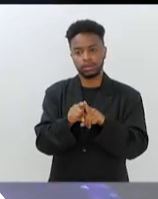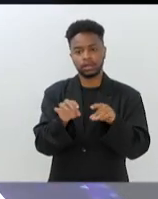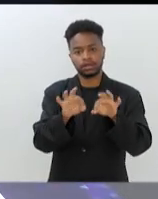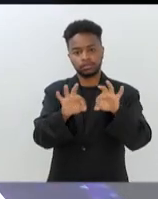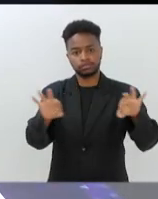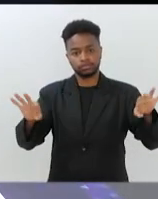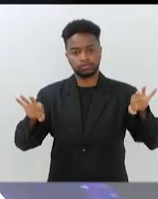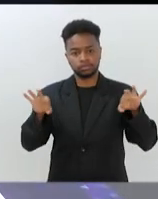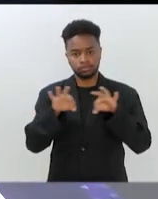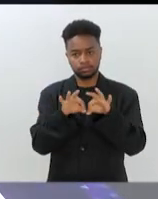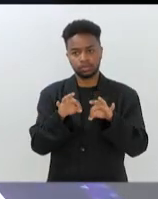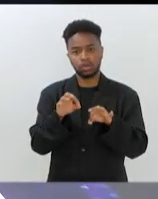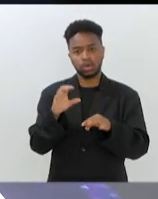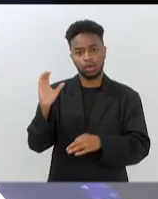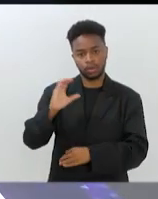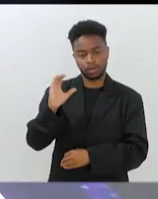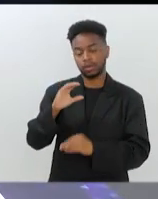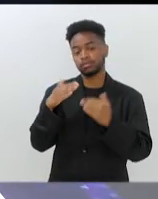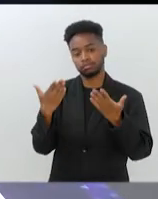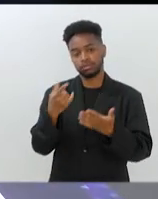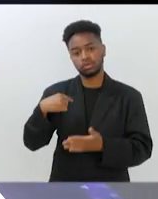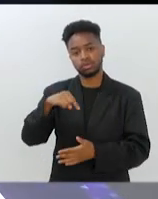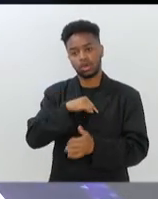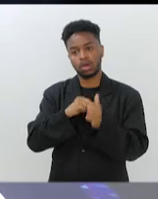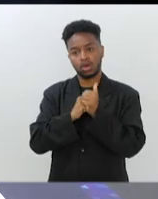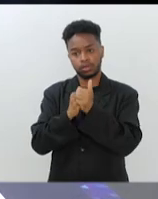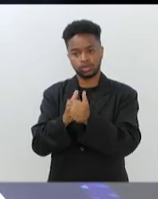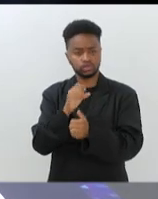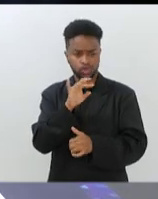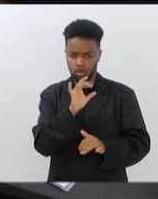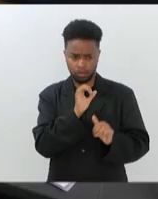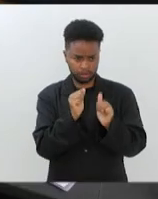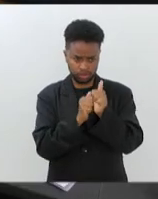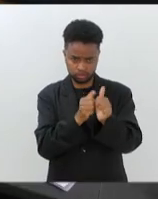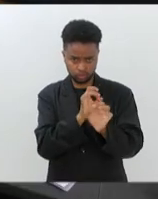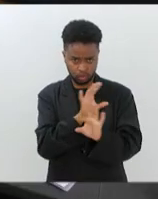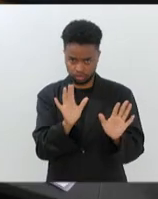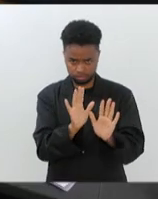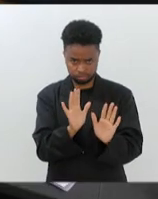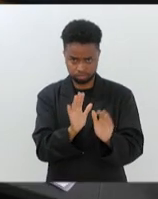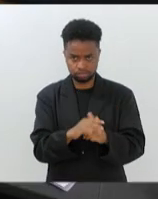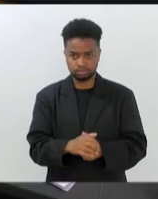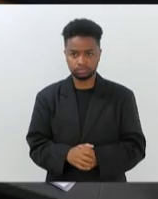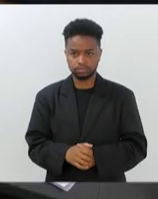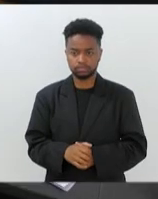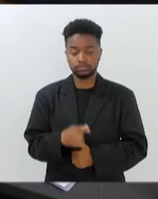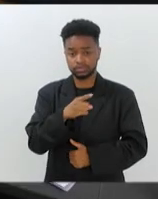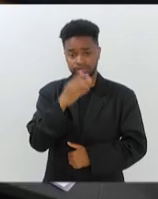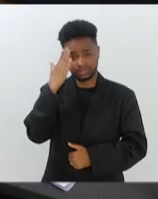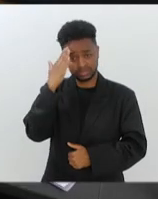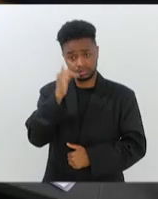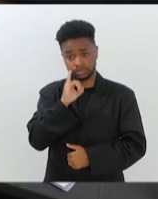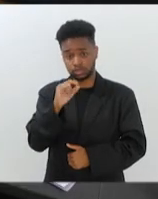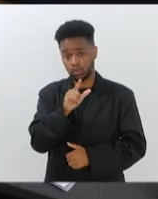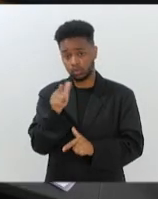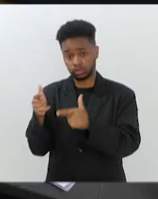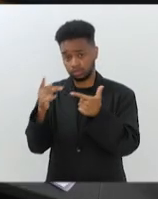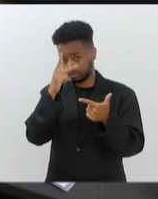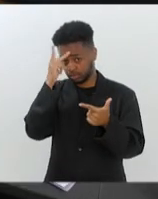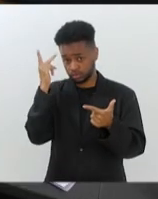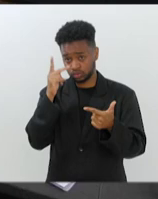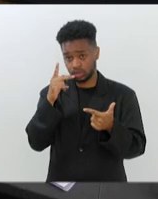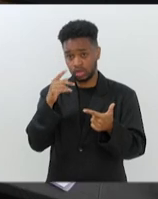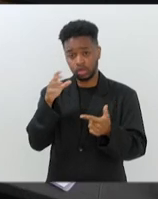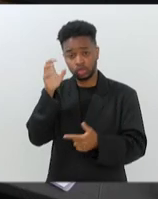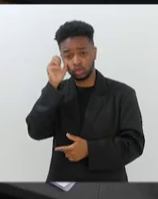de Copacabana então nós estávamos lá acompanhando só acompanhando né o Senhor tem li cência se algum integrante do Governo do Estado dormiu